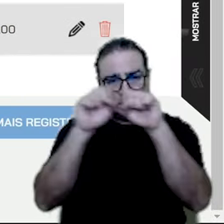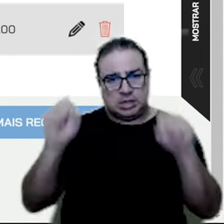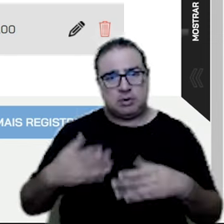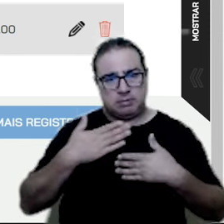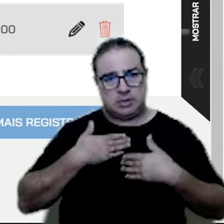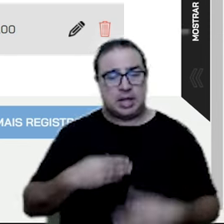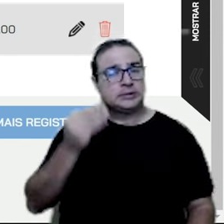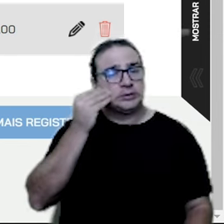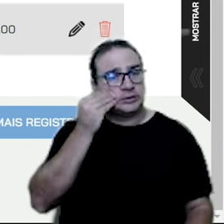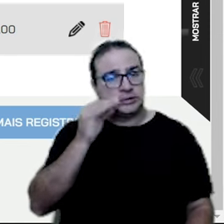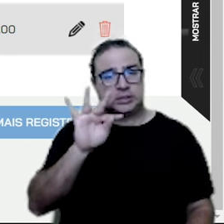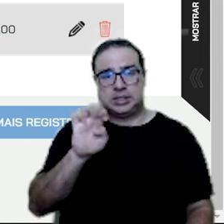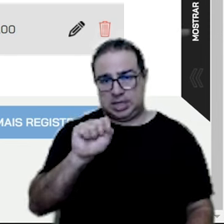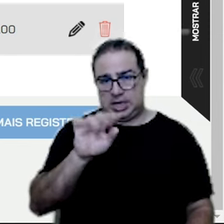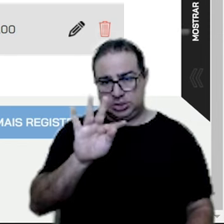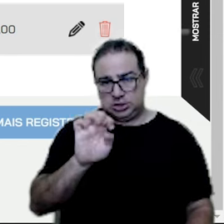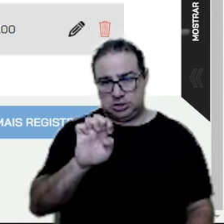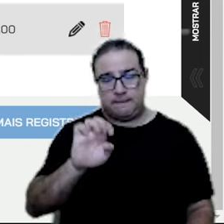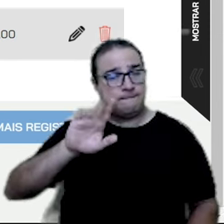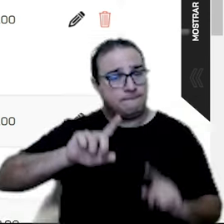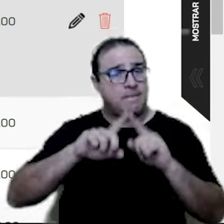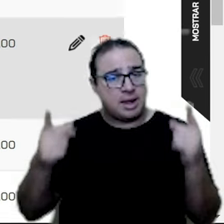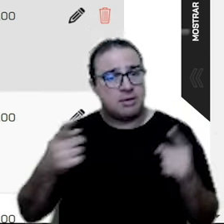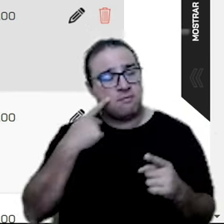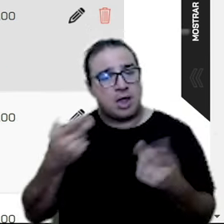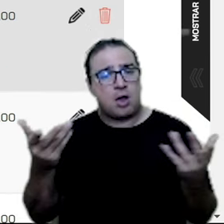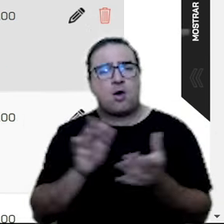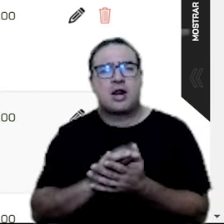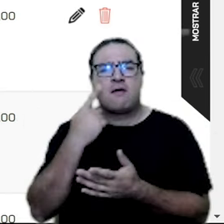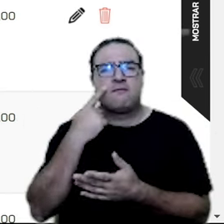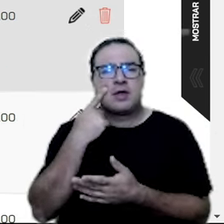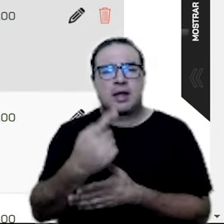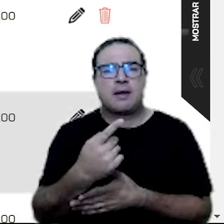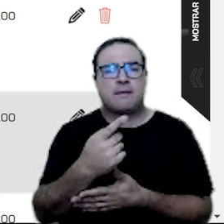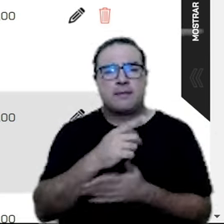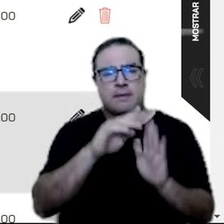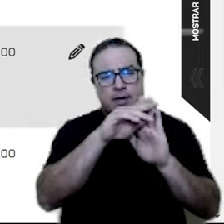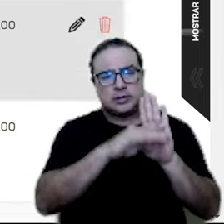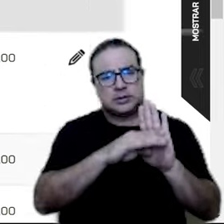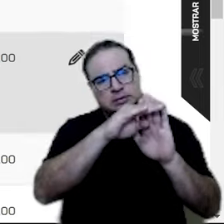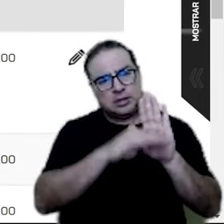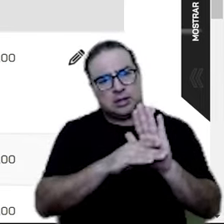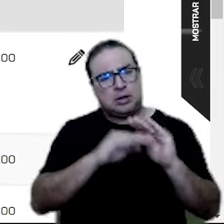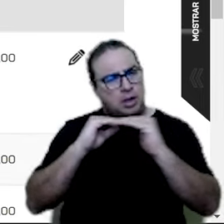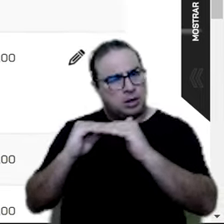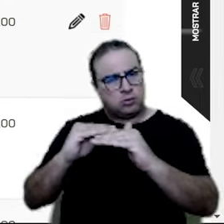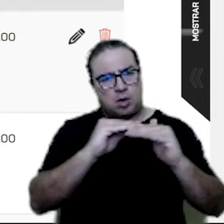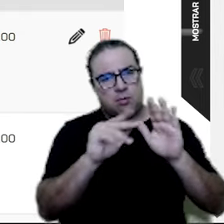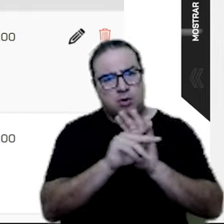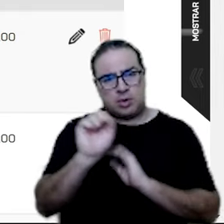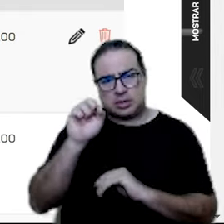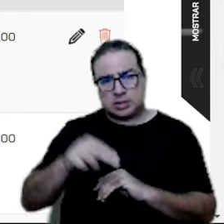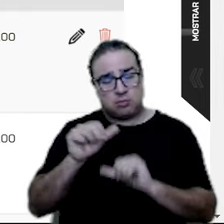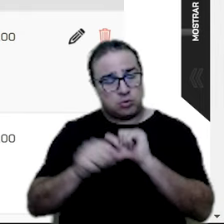um sistema para mim de testes mas vamos agora repara que aquela parte de padrão do Simples Nacional